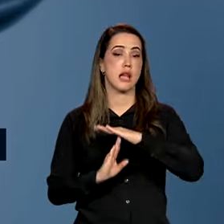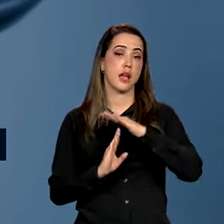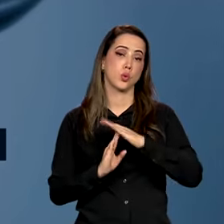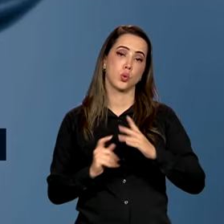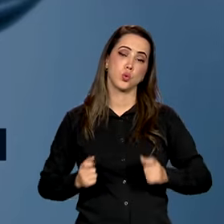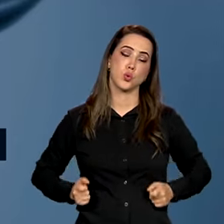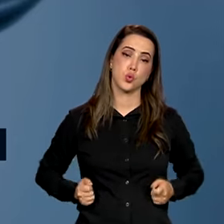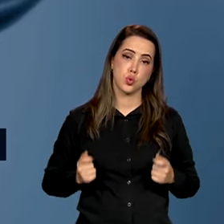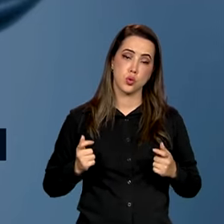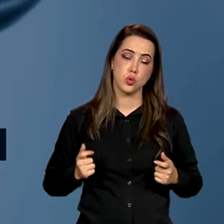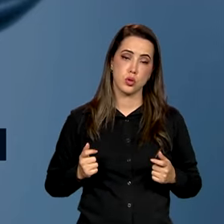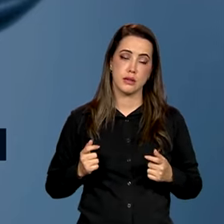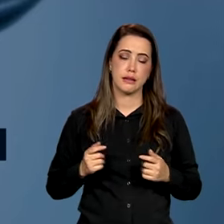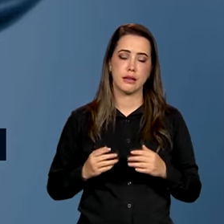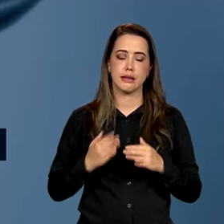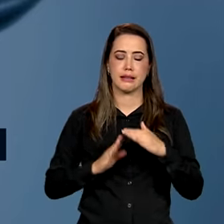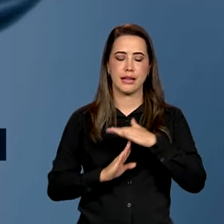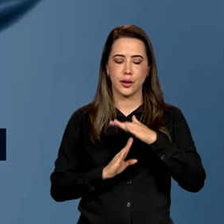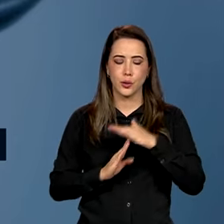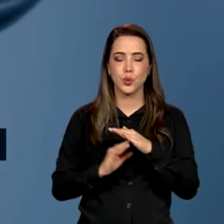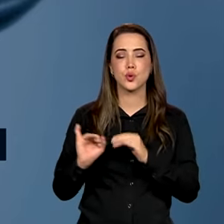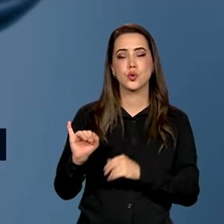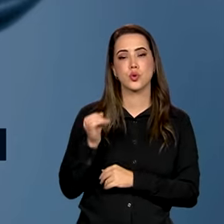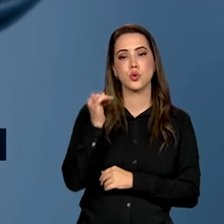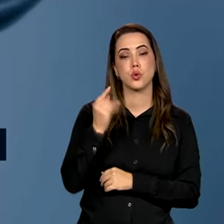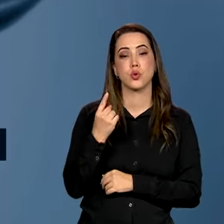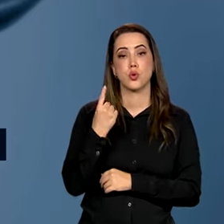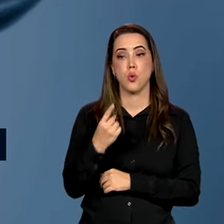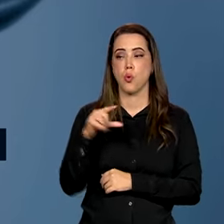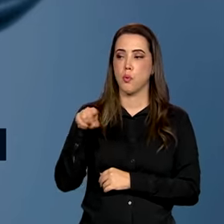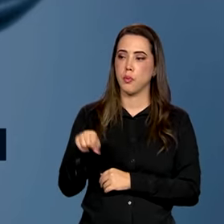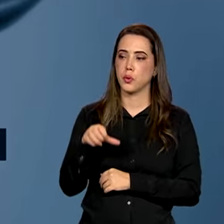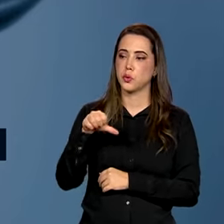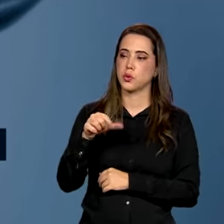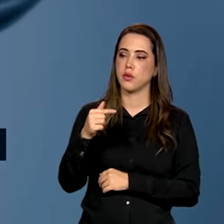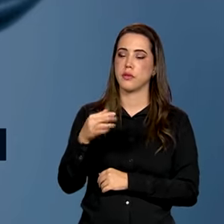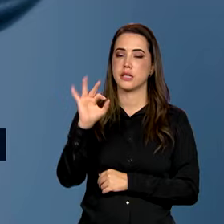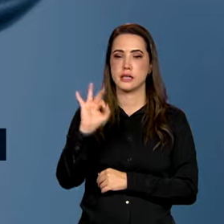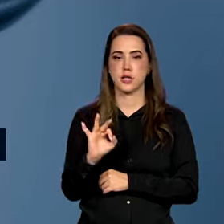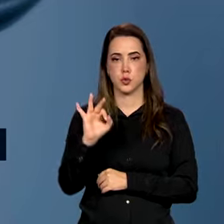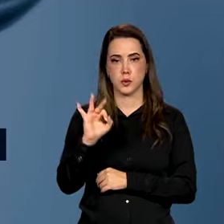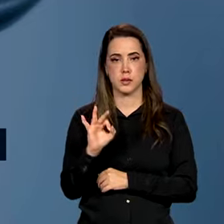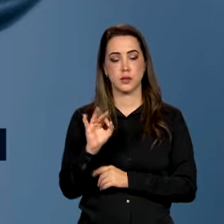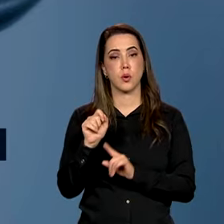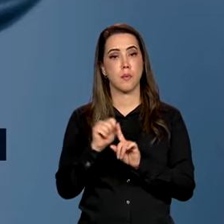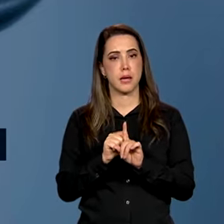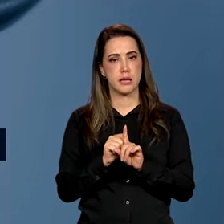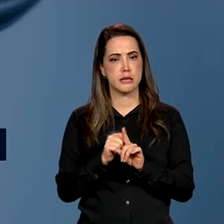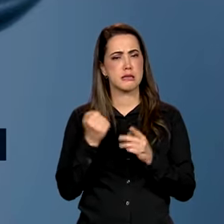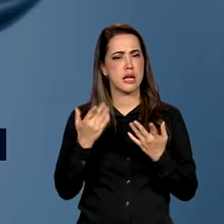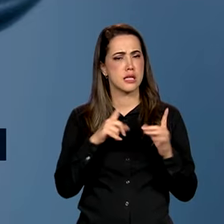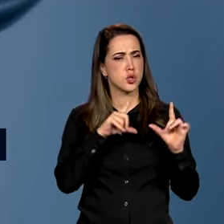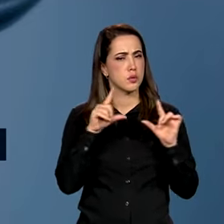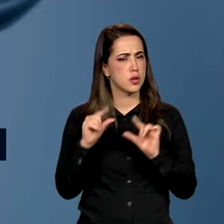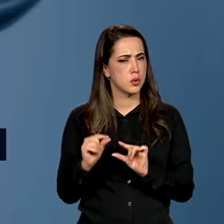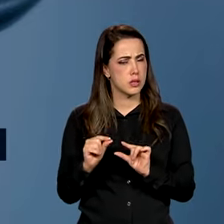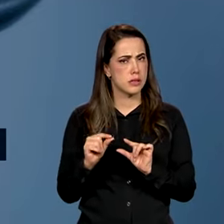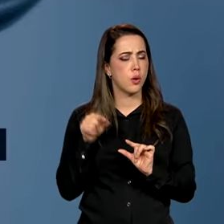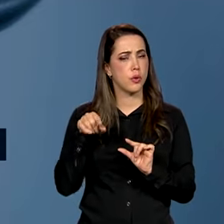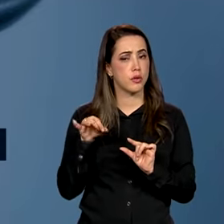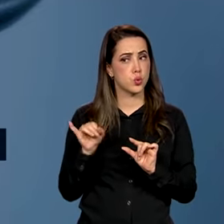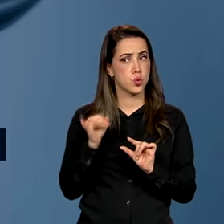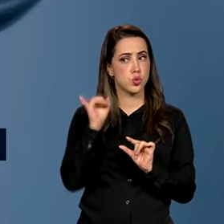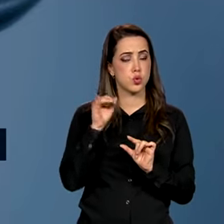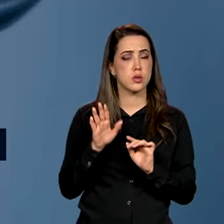desconto em folha de pagamento em 1,97 por cento ao mês a queda da taxa vai ajudar aposentados como a dona